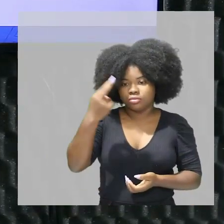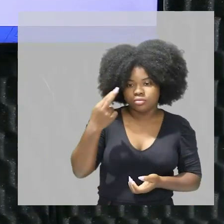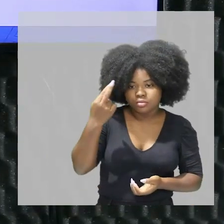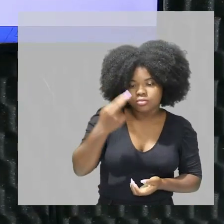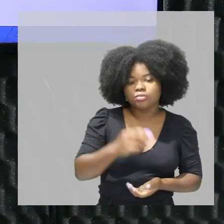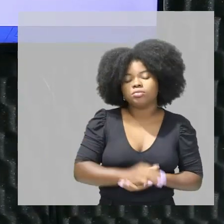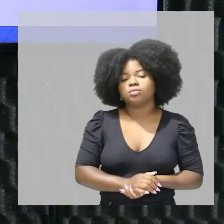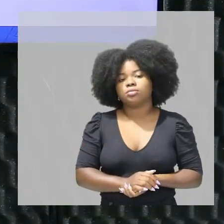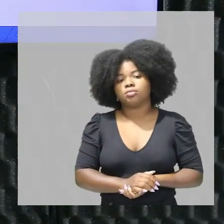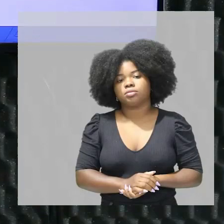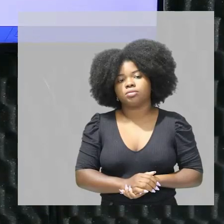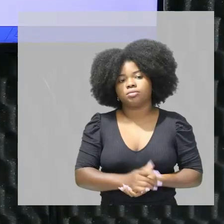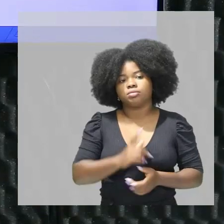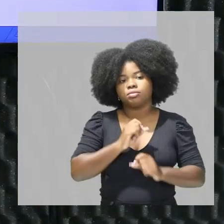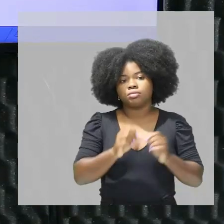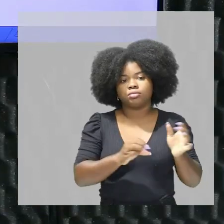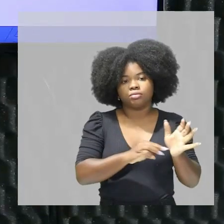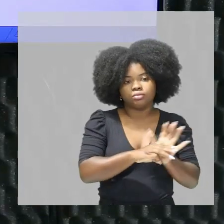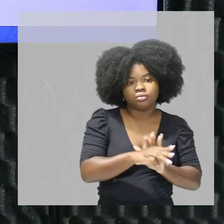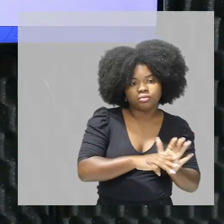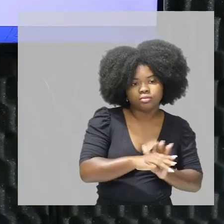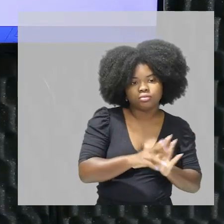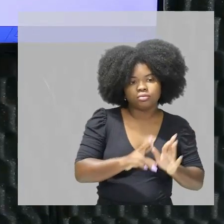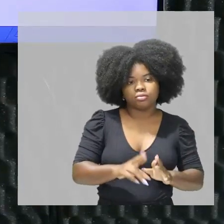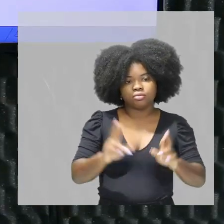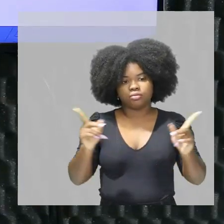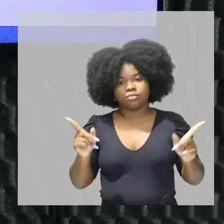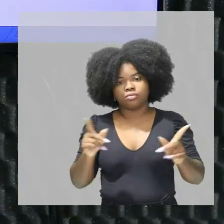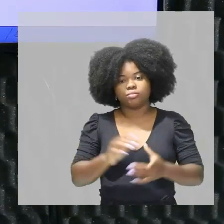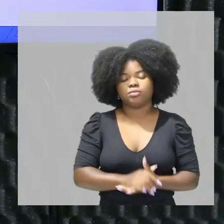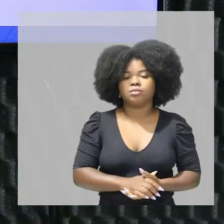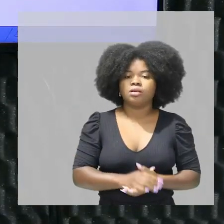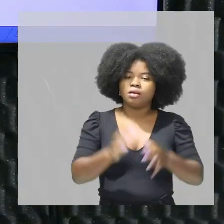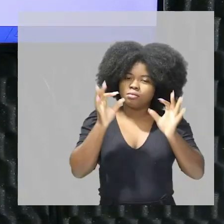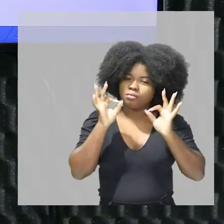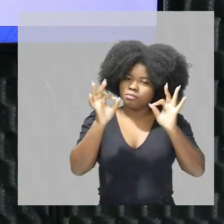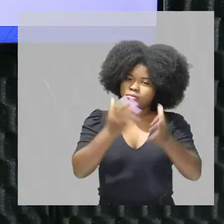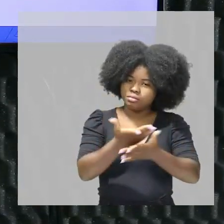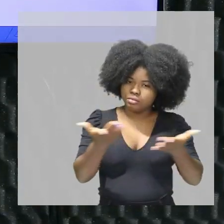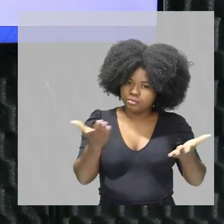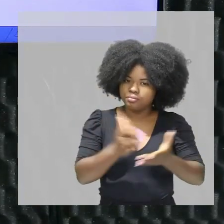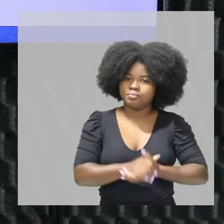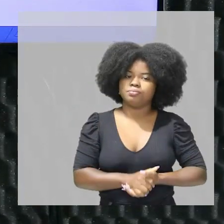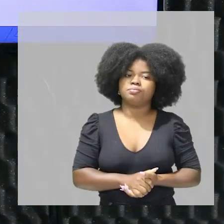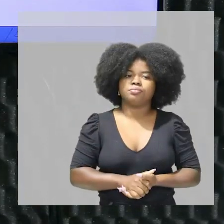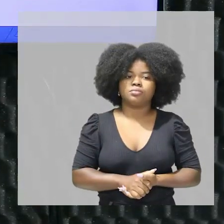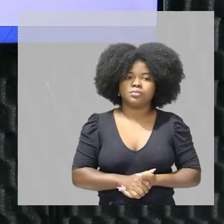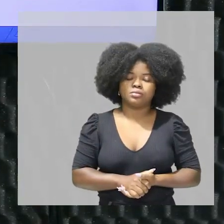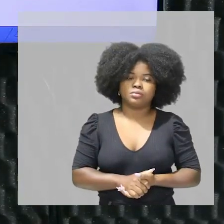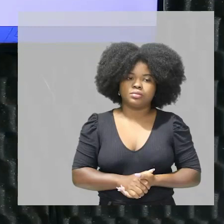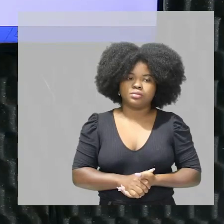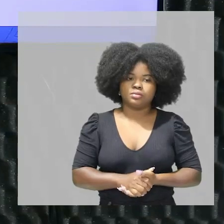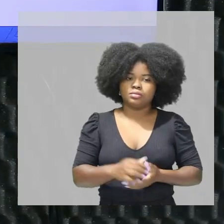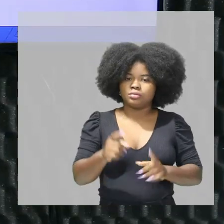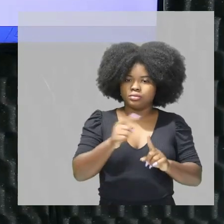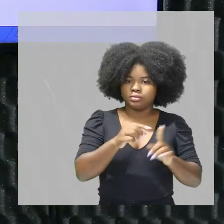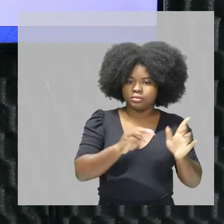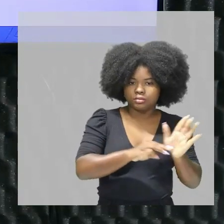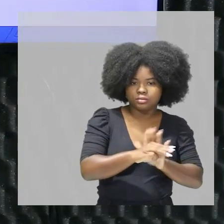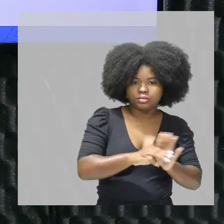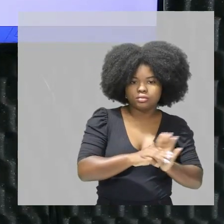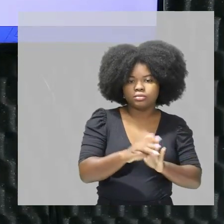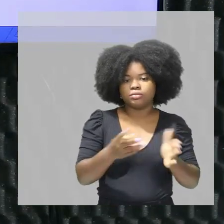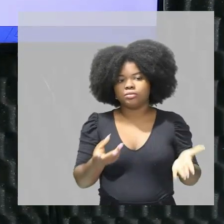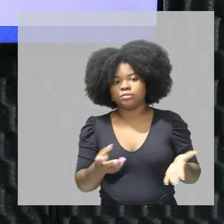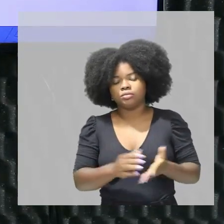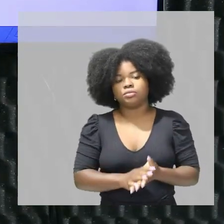como empirismo possui métodos diferenciados e aí eu chamo a sua atenção para um método que geralmente é deixado assim um pouco de